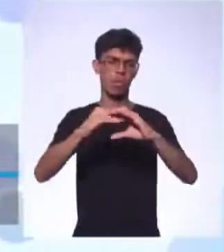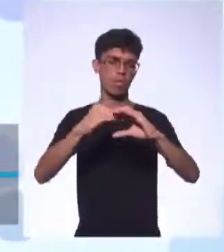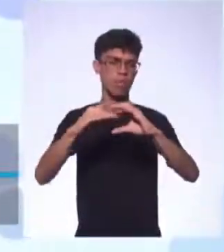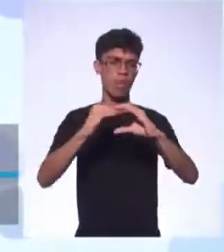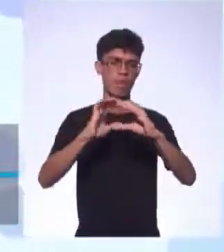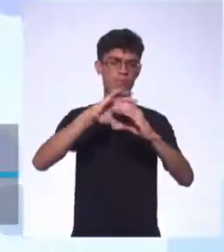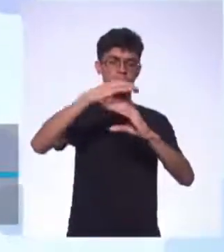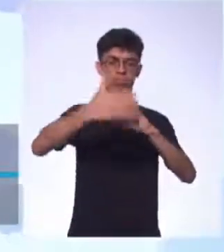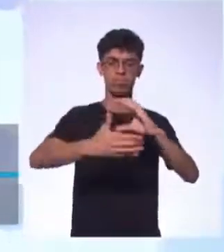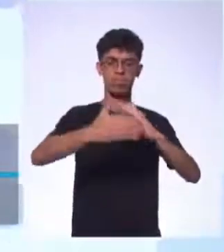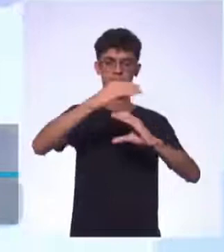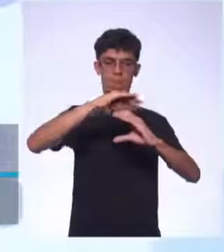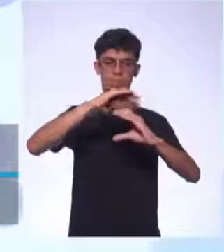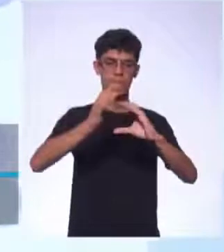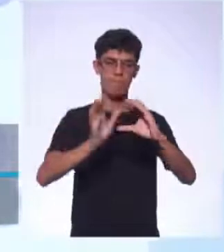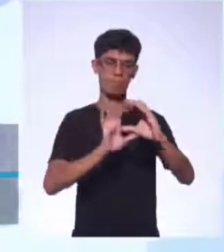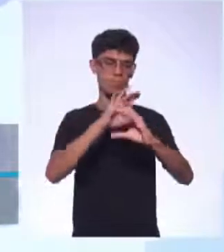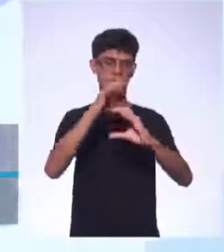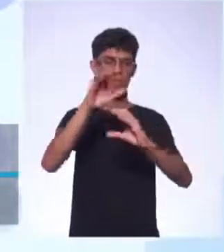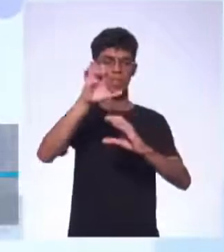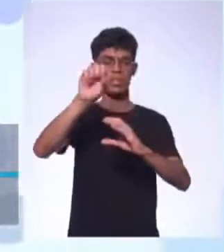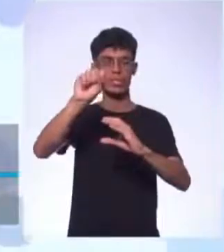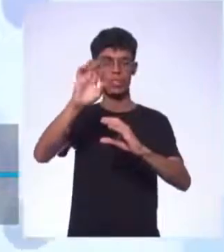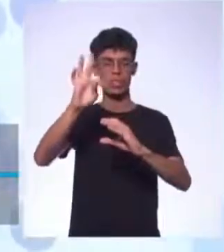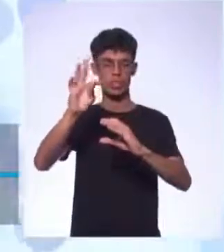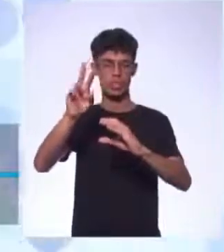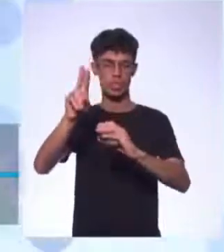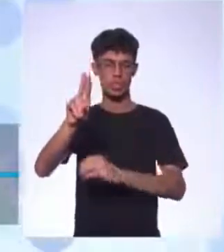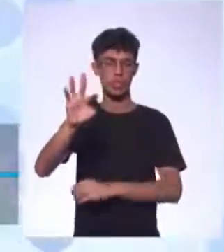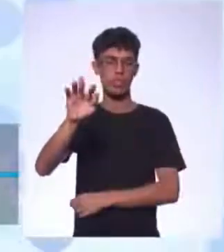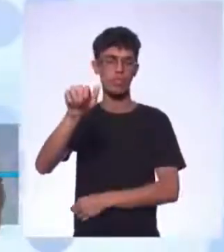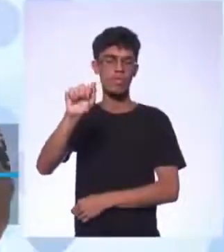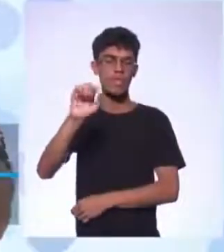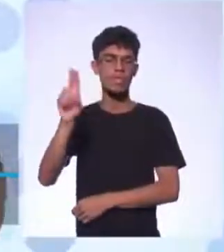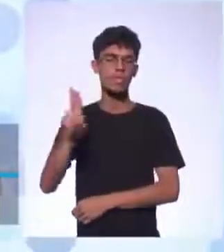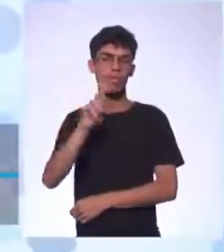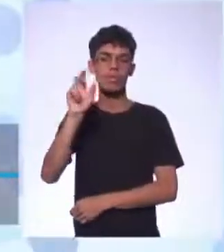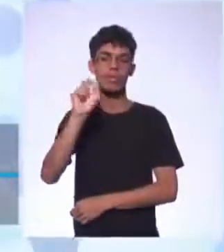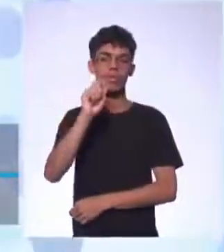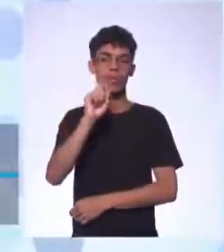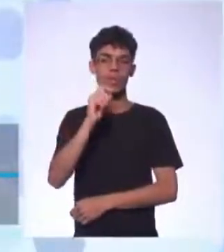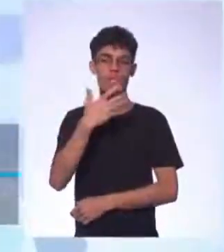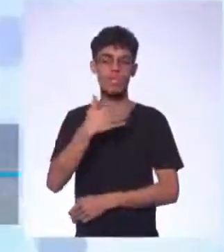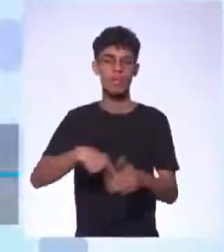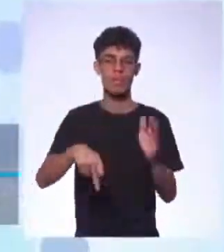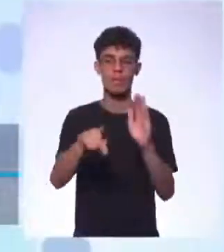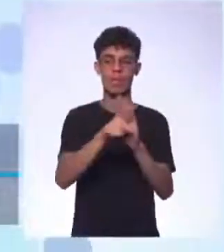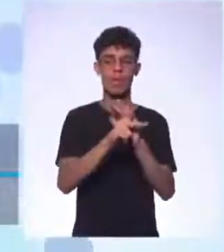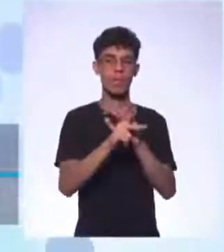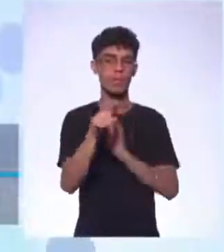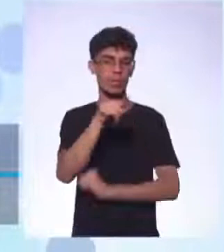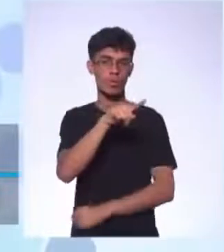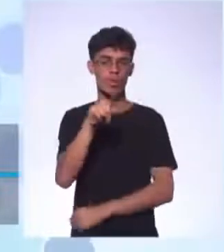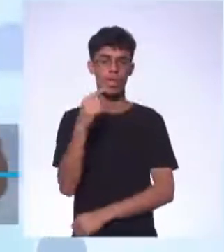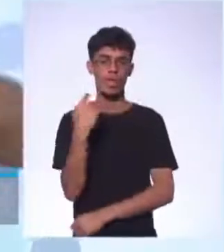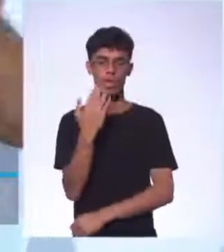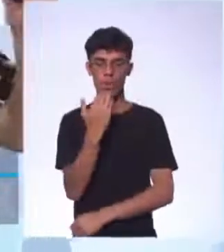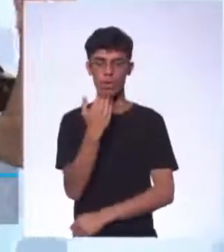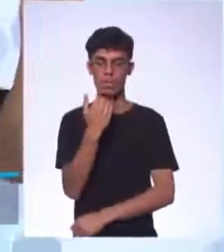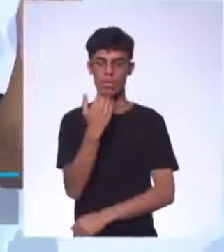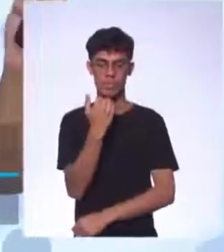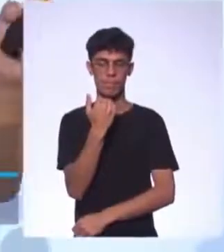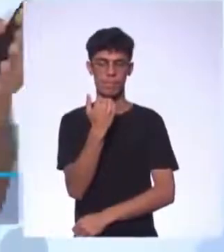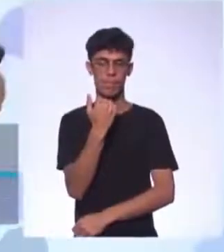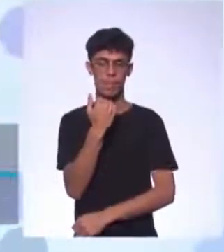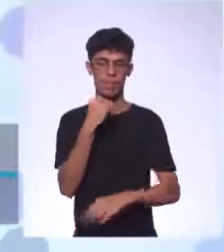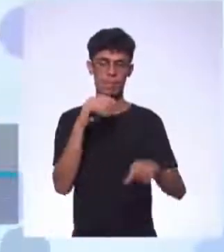uma estufa que é utilizada para cultivo de alimentos, né? Ou cultivo agrícola, o que acontece? Ela